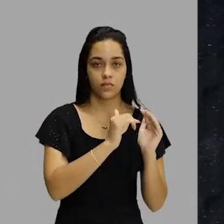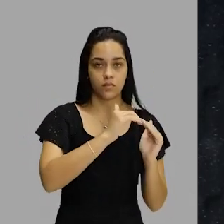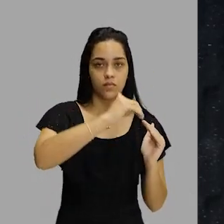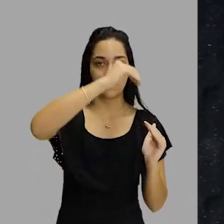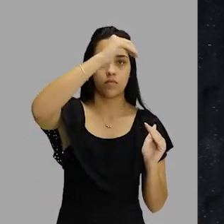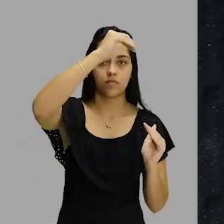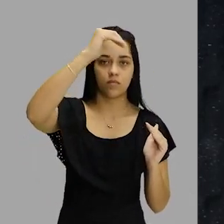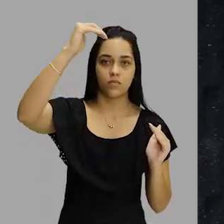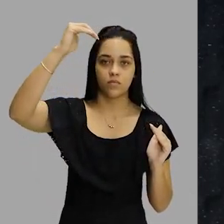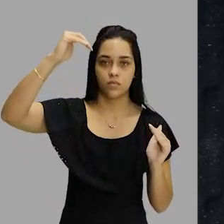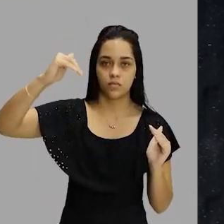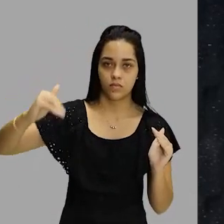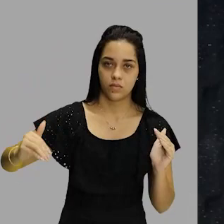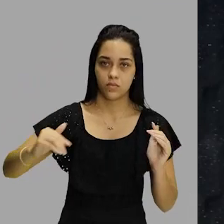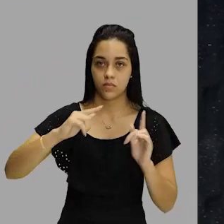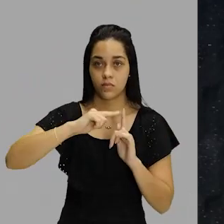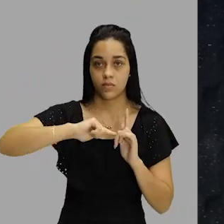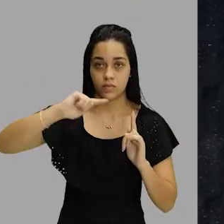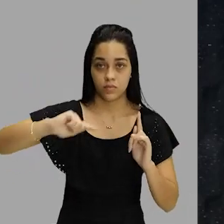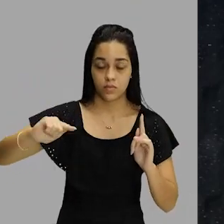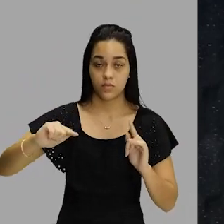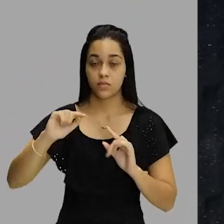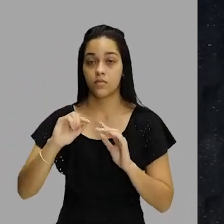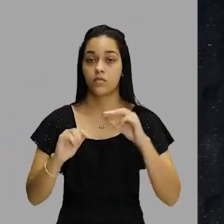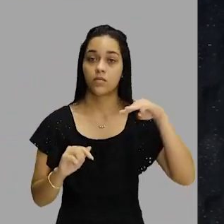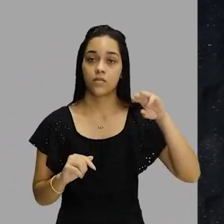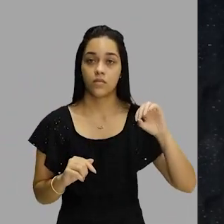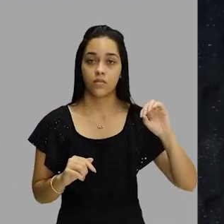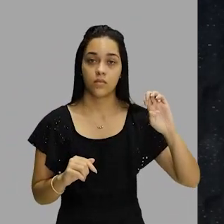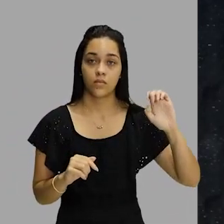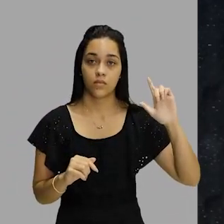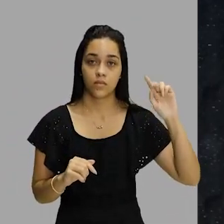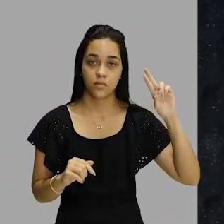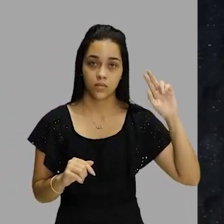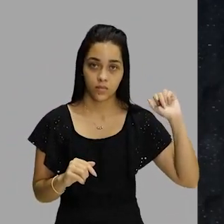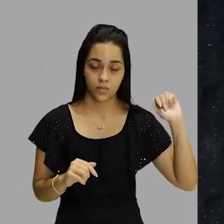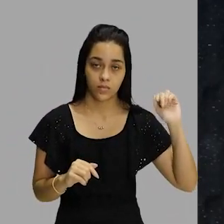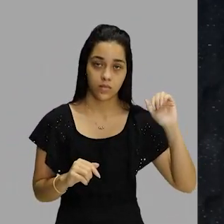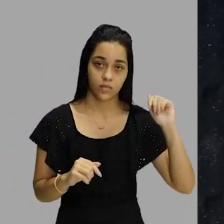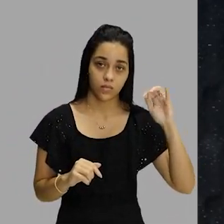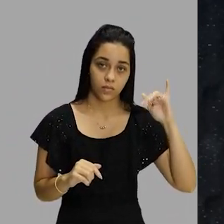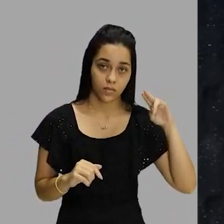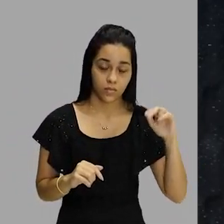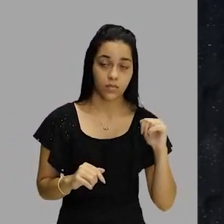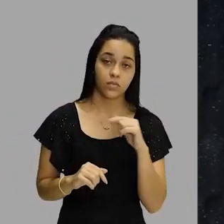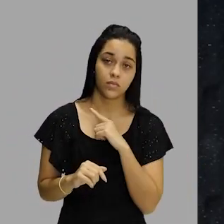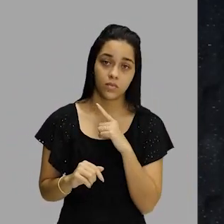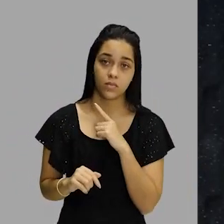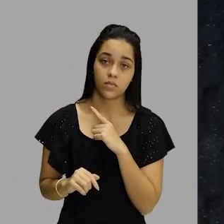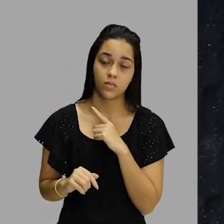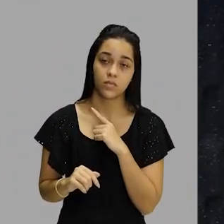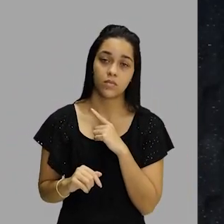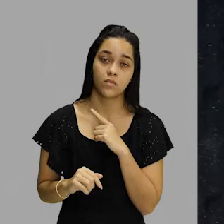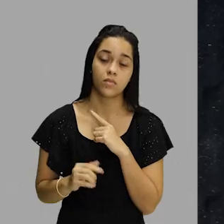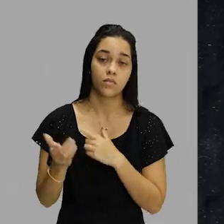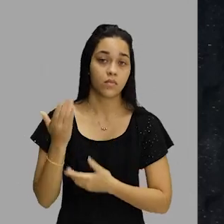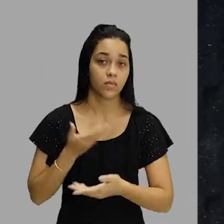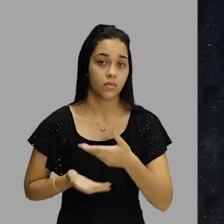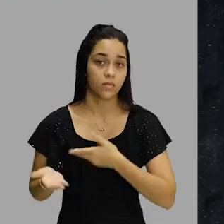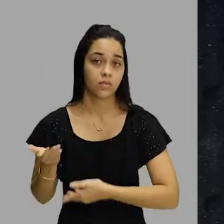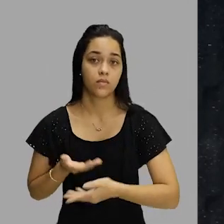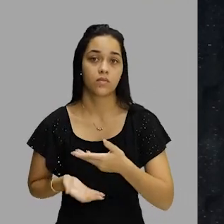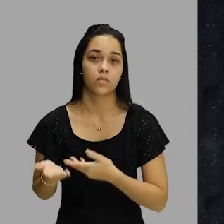aqui, né, desse gráfico, a molécula de actina e de miosina tem uma maior